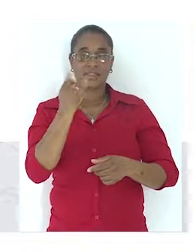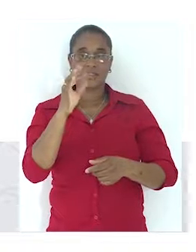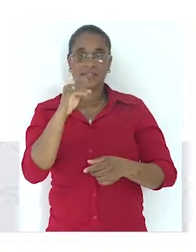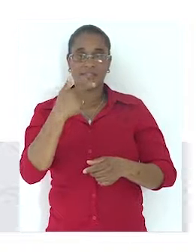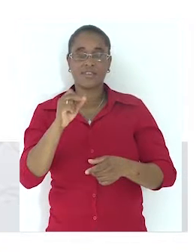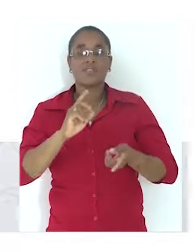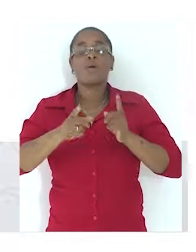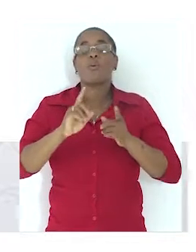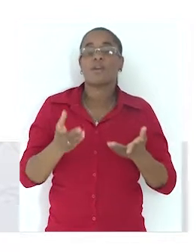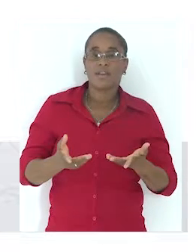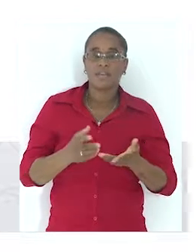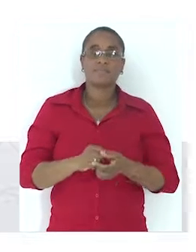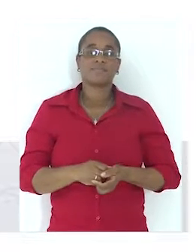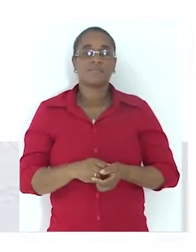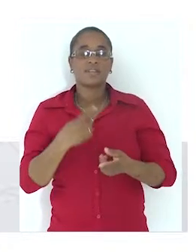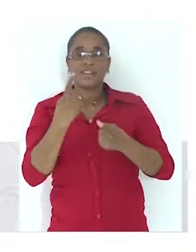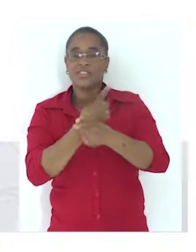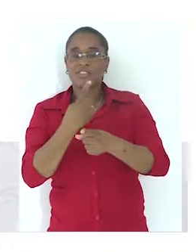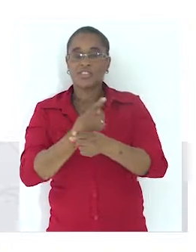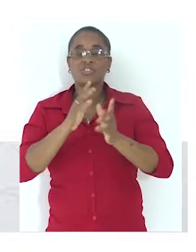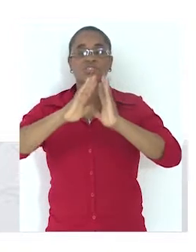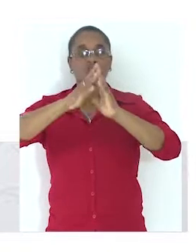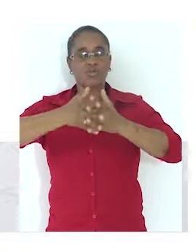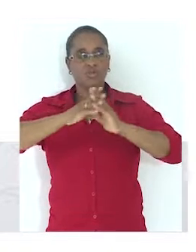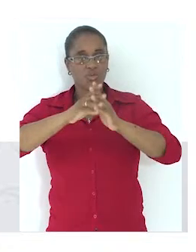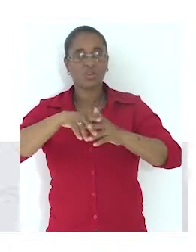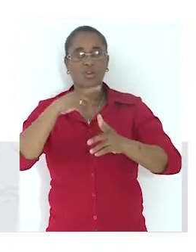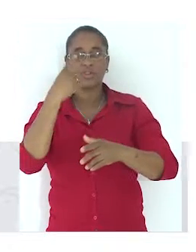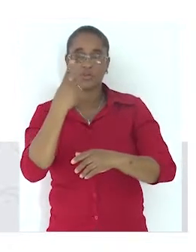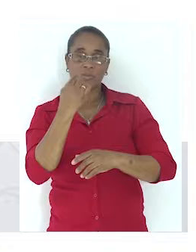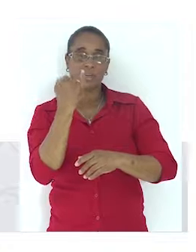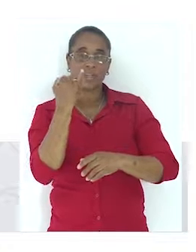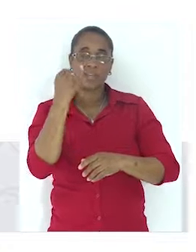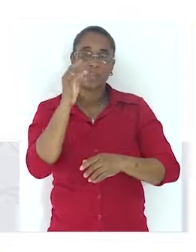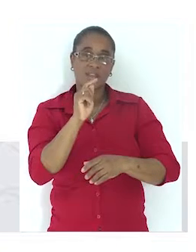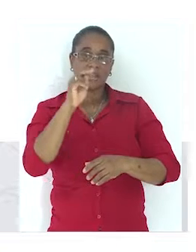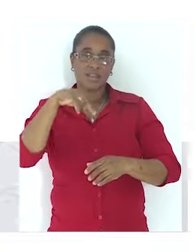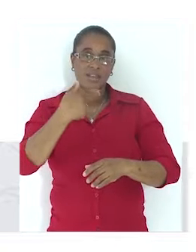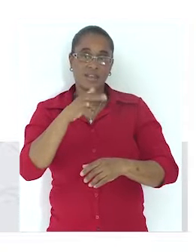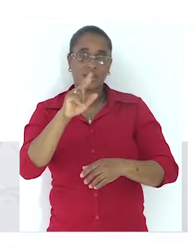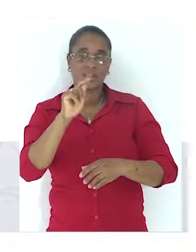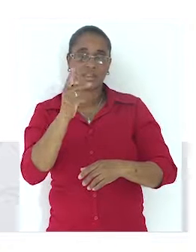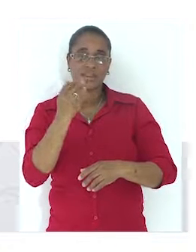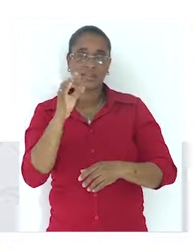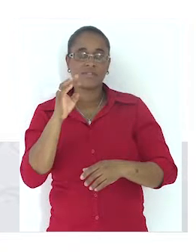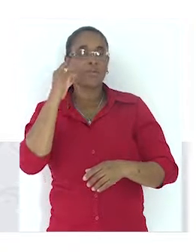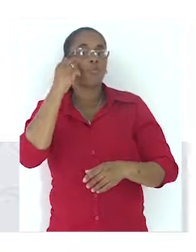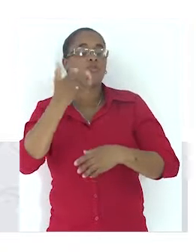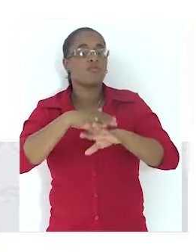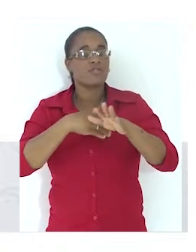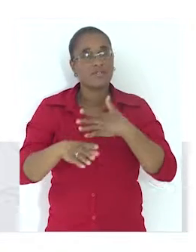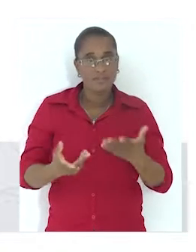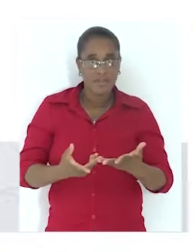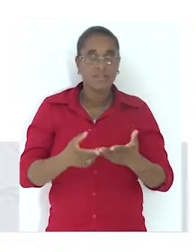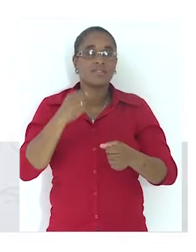textual. Características e estrutura de uma entrevista. Como elaborar uma entrevista, exercícios